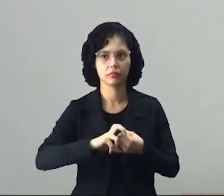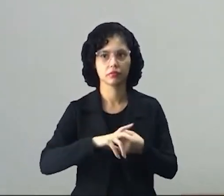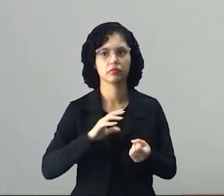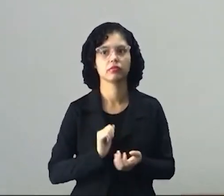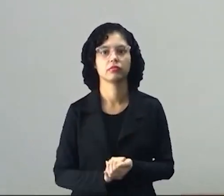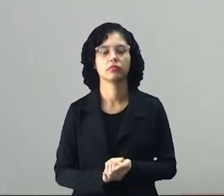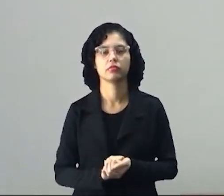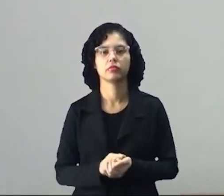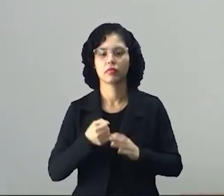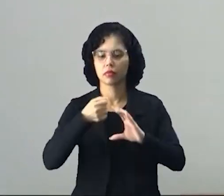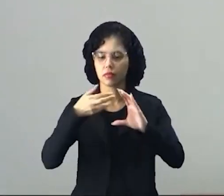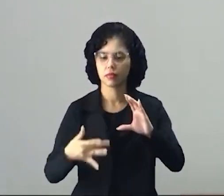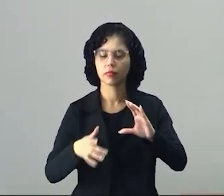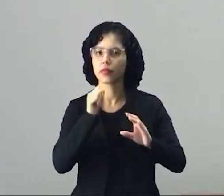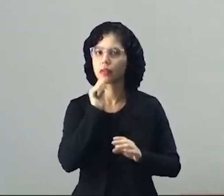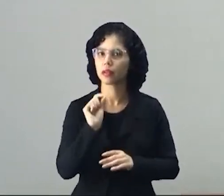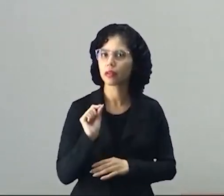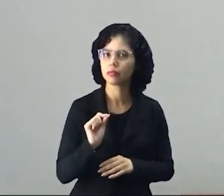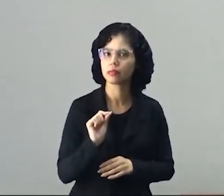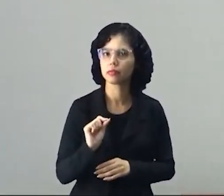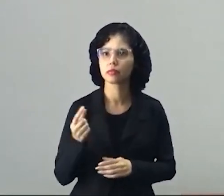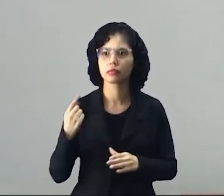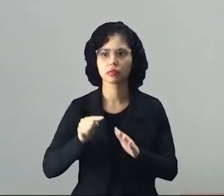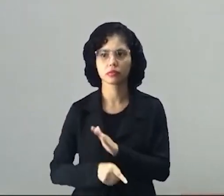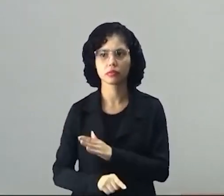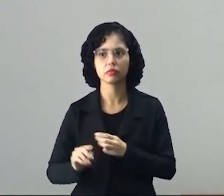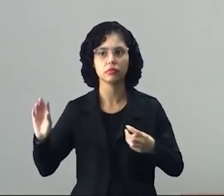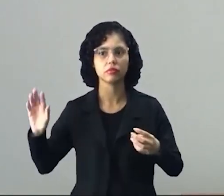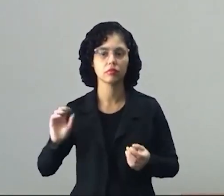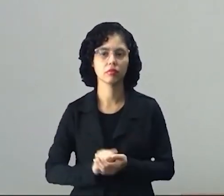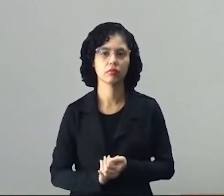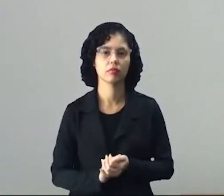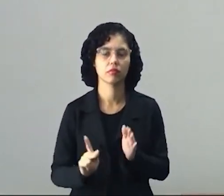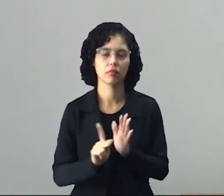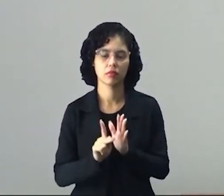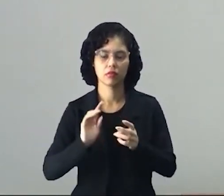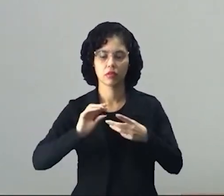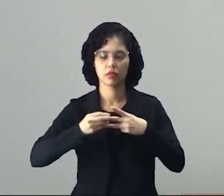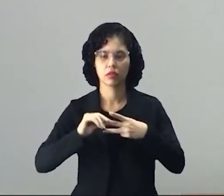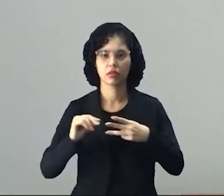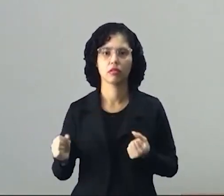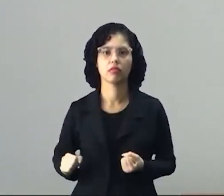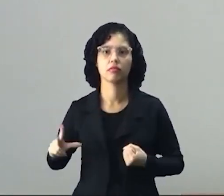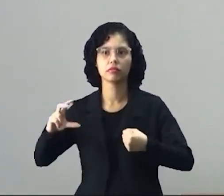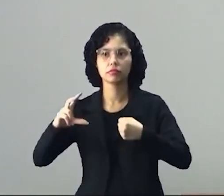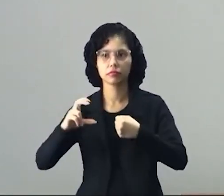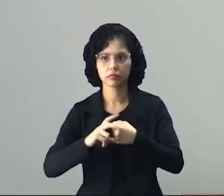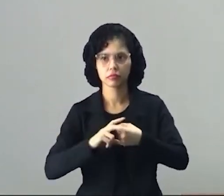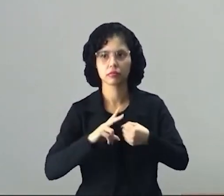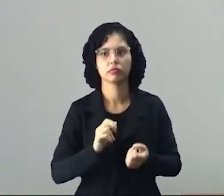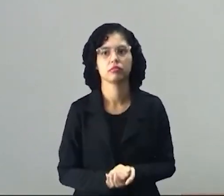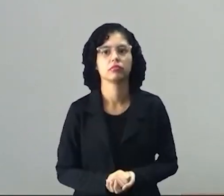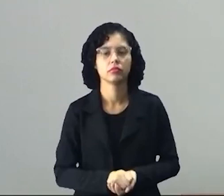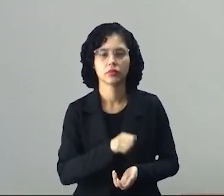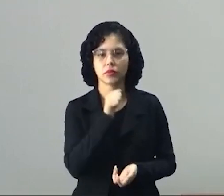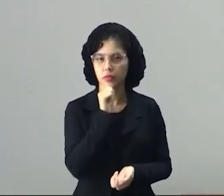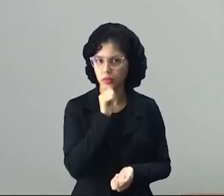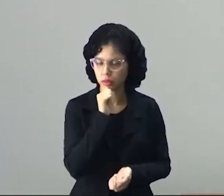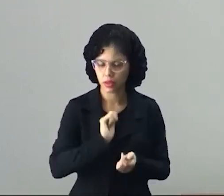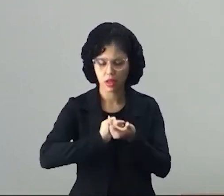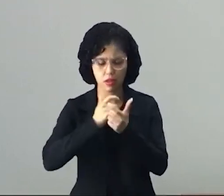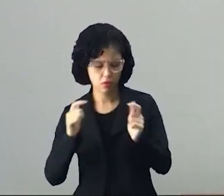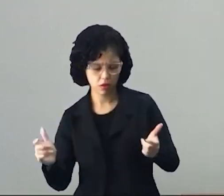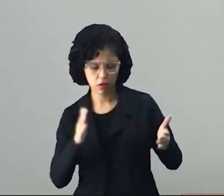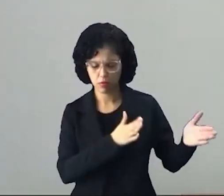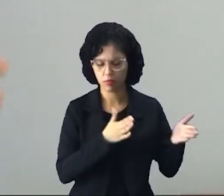espécie identificada, nós vamos ter os seres vivos dentro de células, ok? E aí o mais legal disso é que a